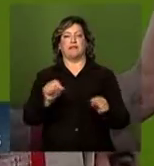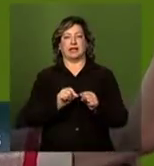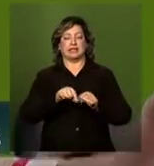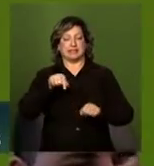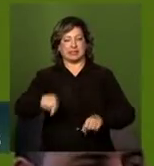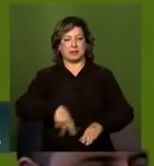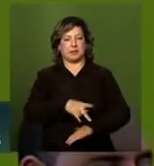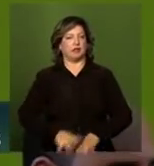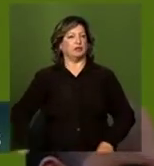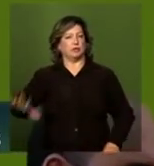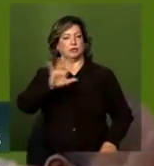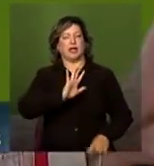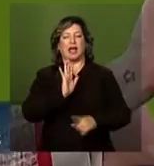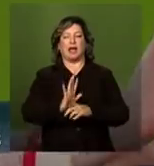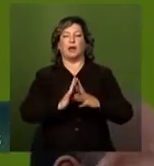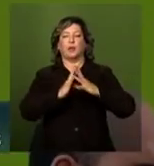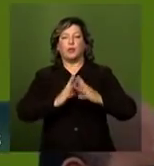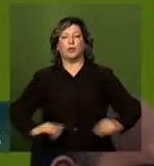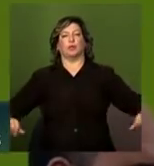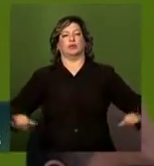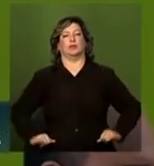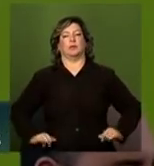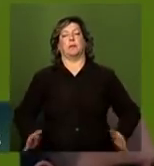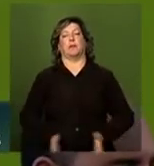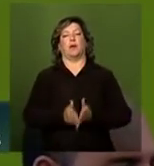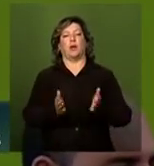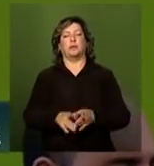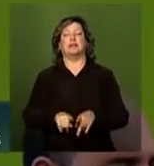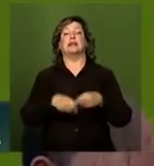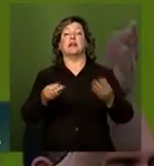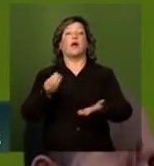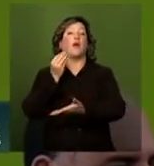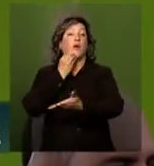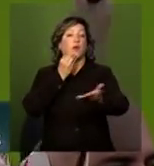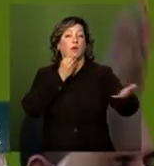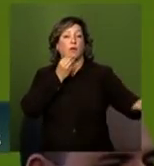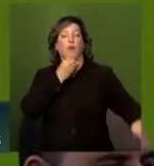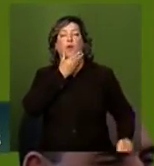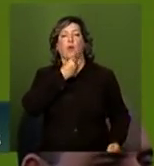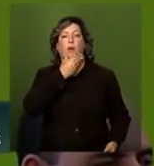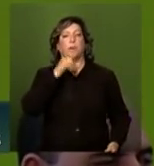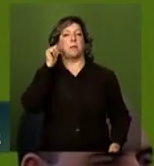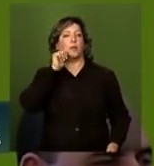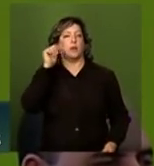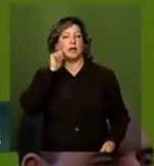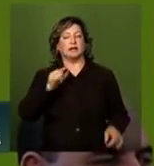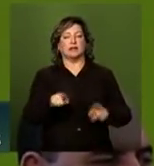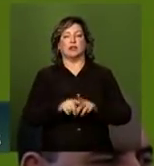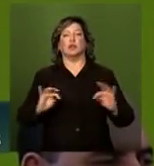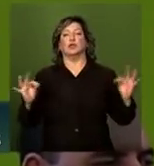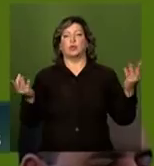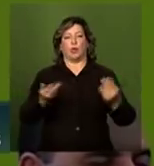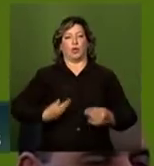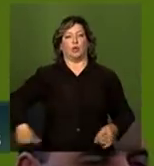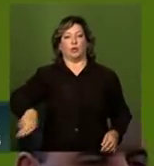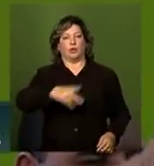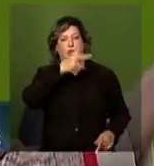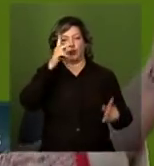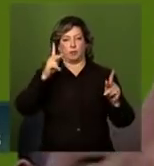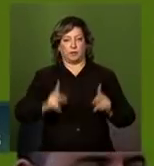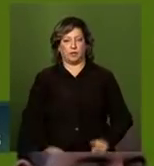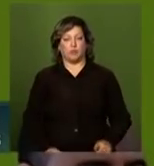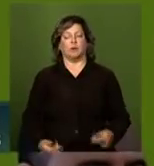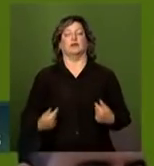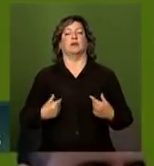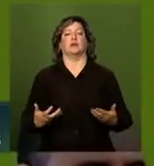para erradicar a pobreza e garantir oportunidades para homens mulheres e toda a nossa população